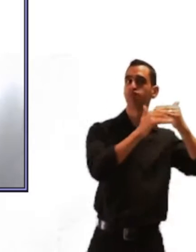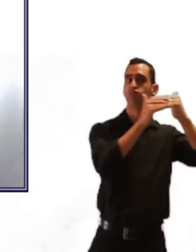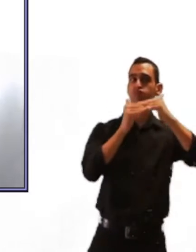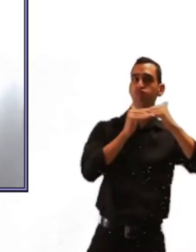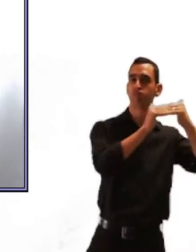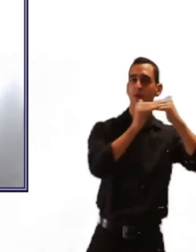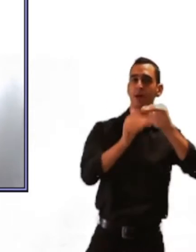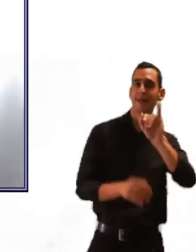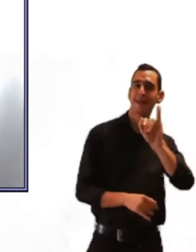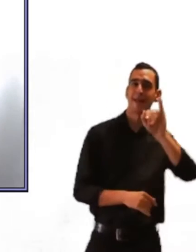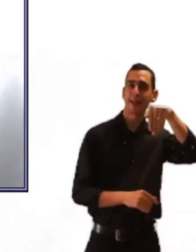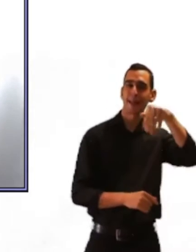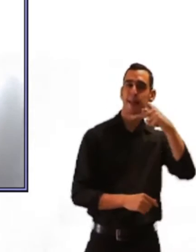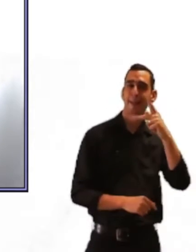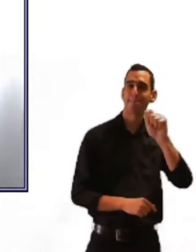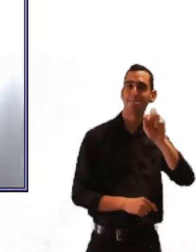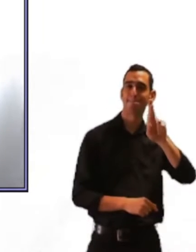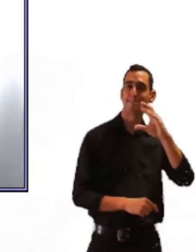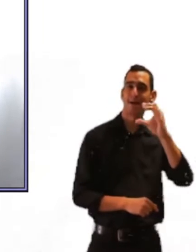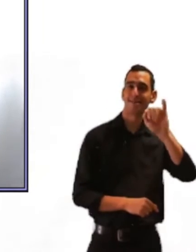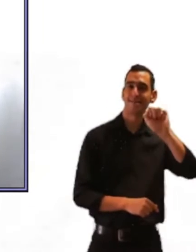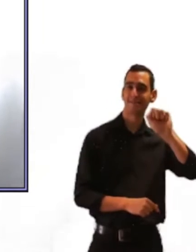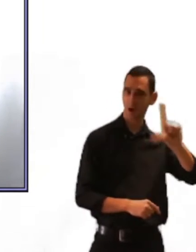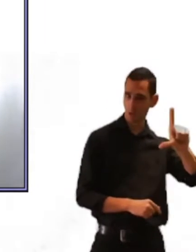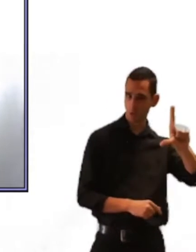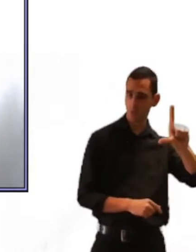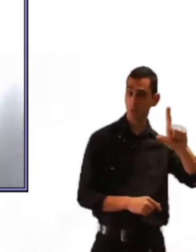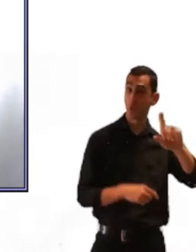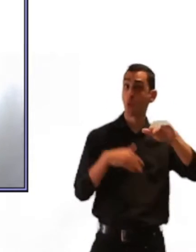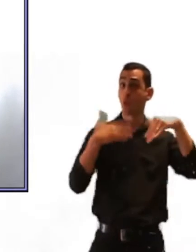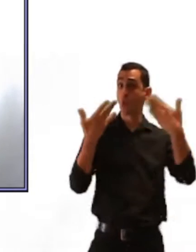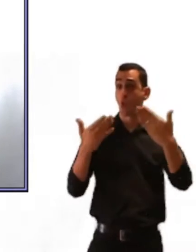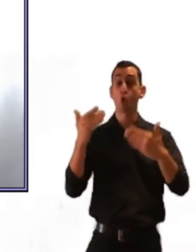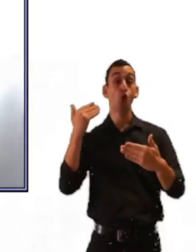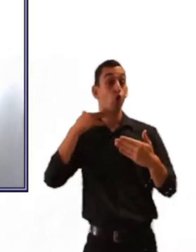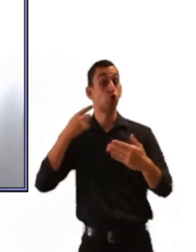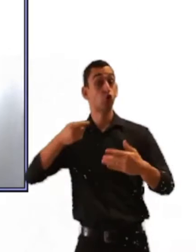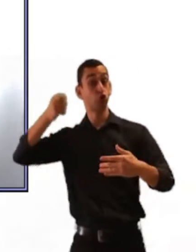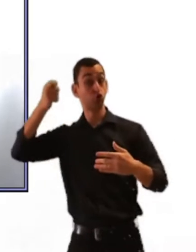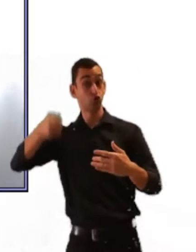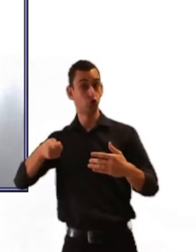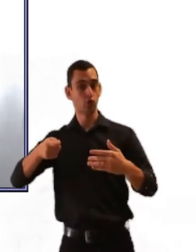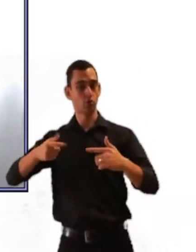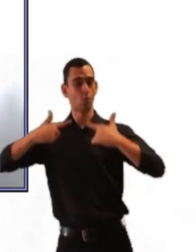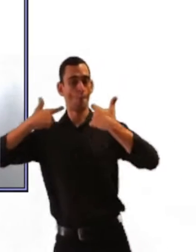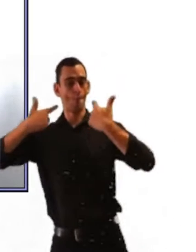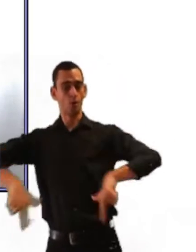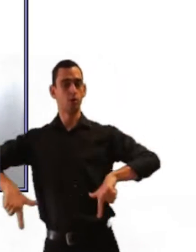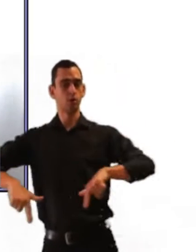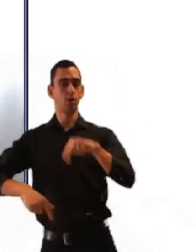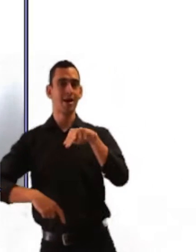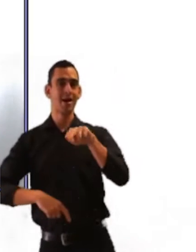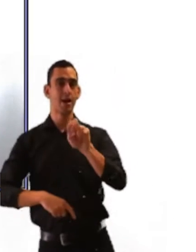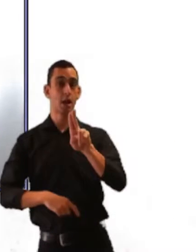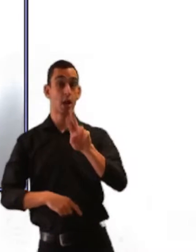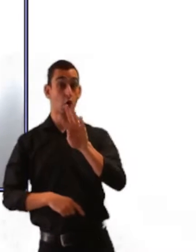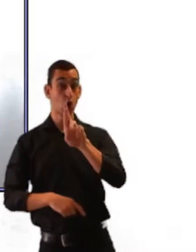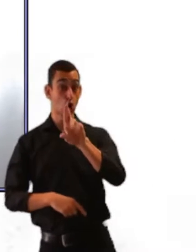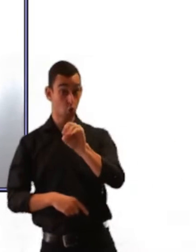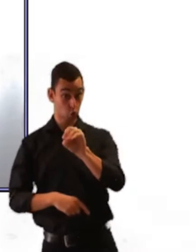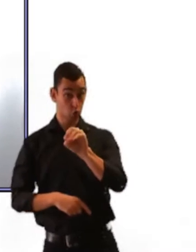figura do juiz despido de preconcepções, de ideologias,